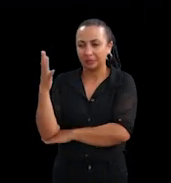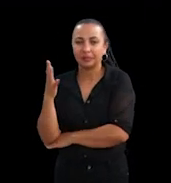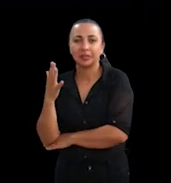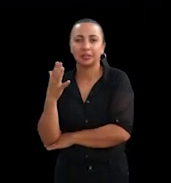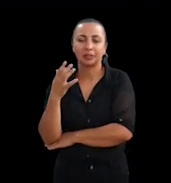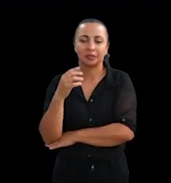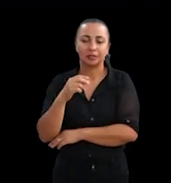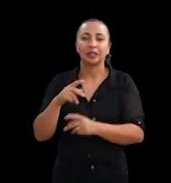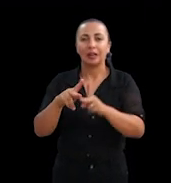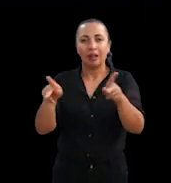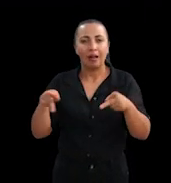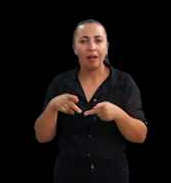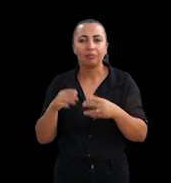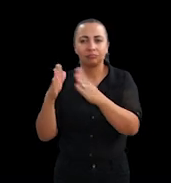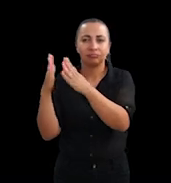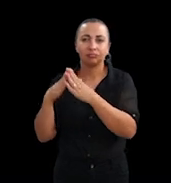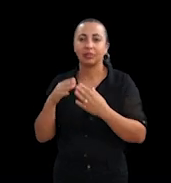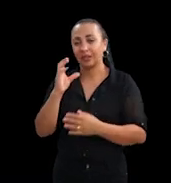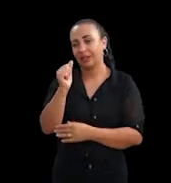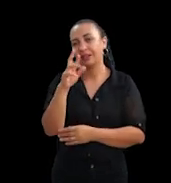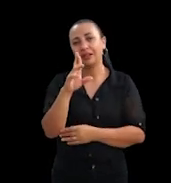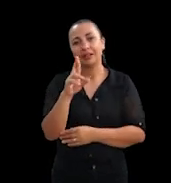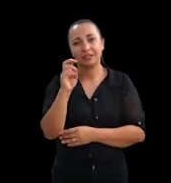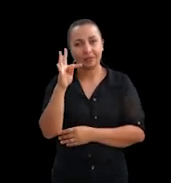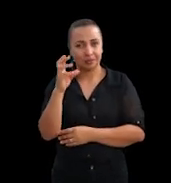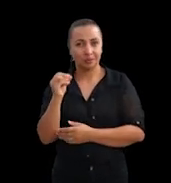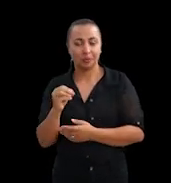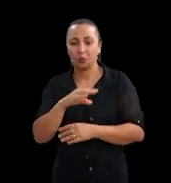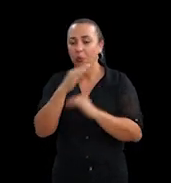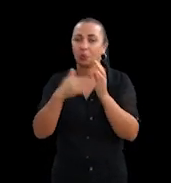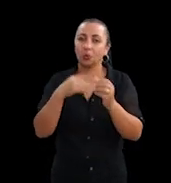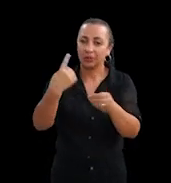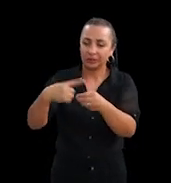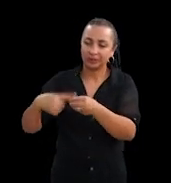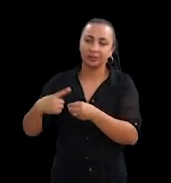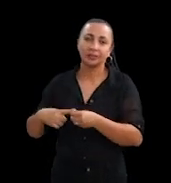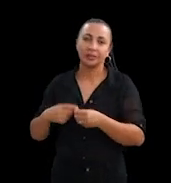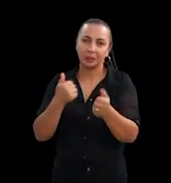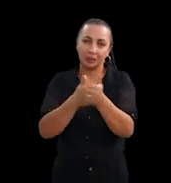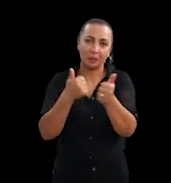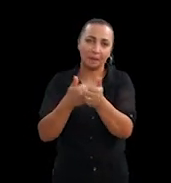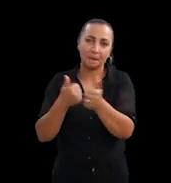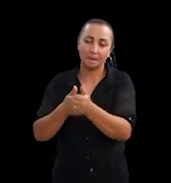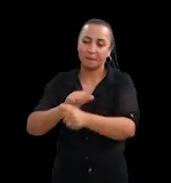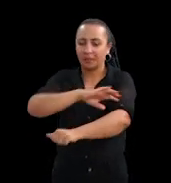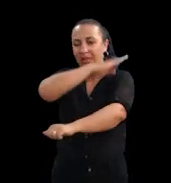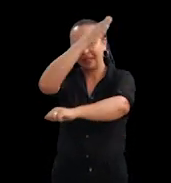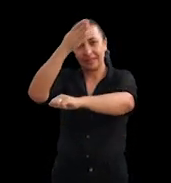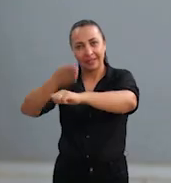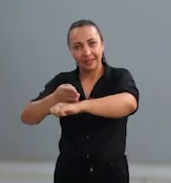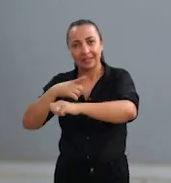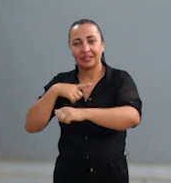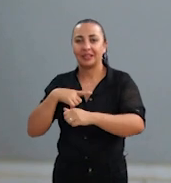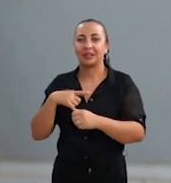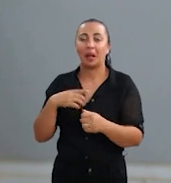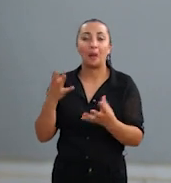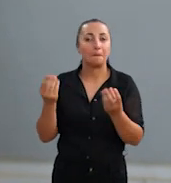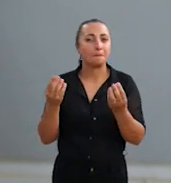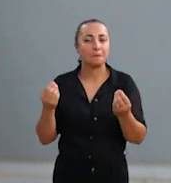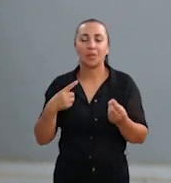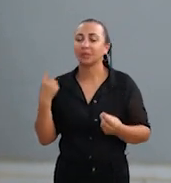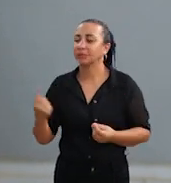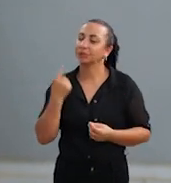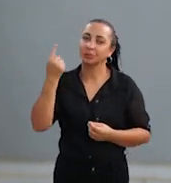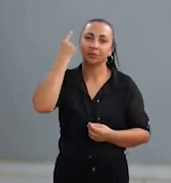Jardim, Missão Velha, Crato, né? Todas as cidades que ficam próximo ao pé de serra, há uma